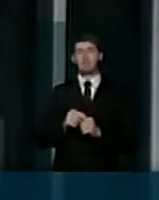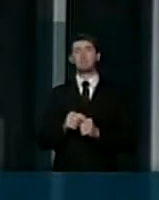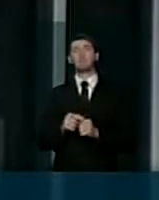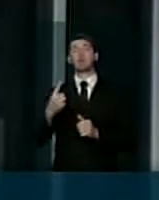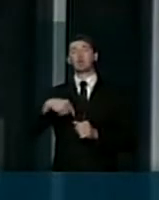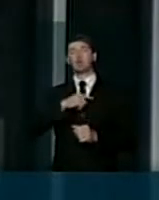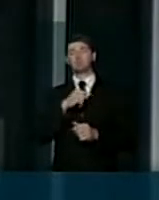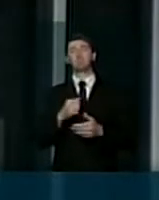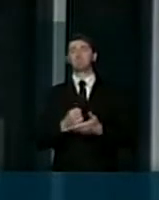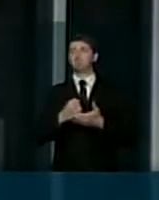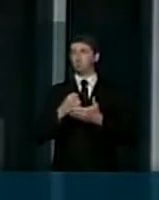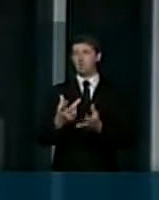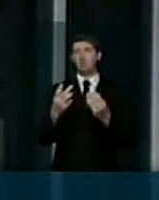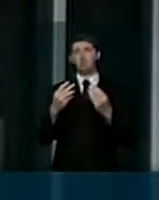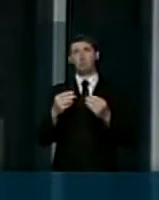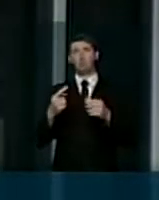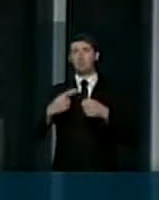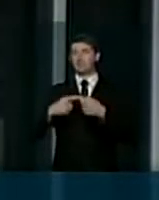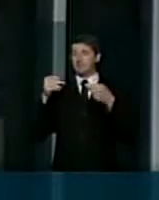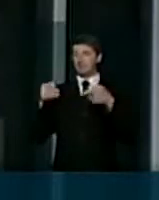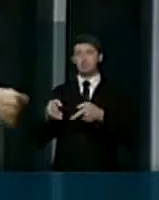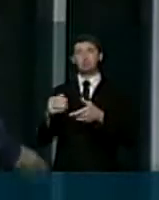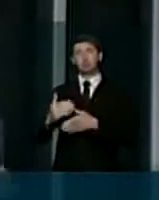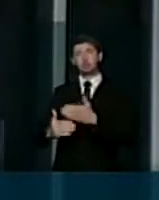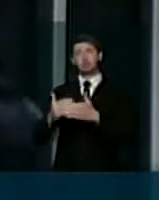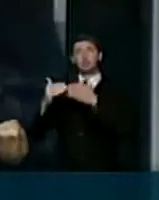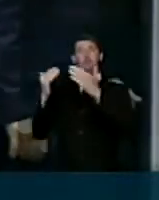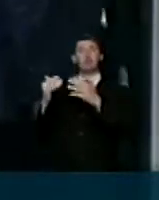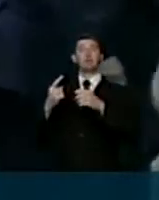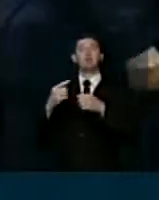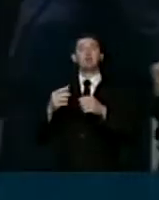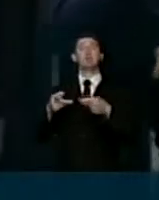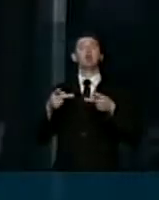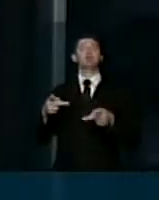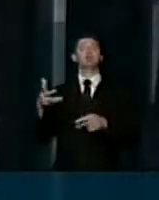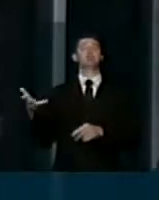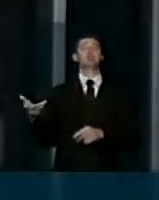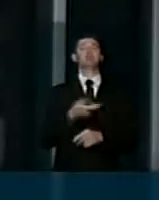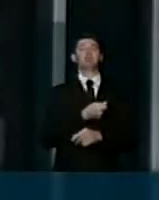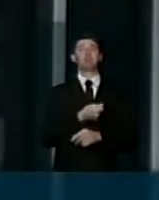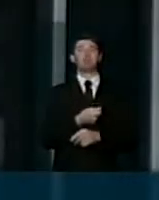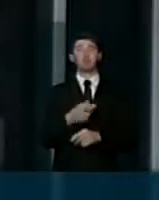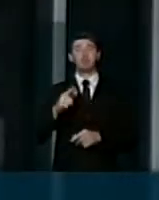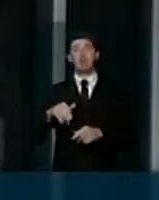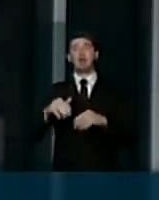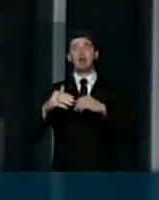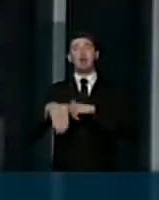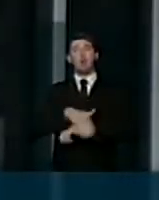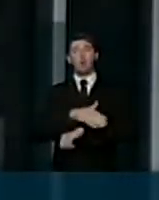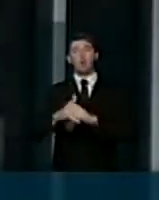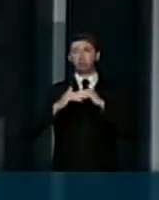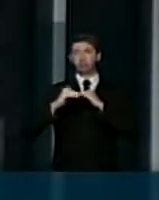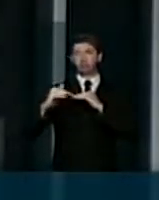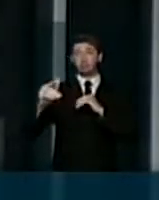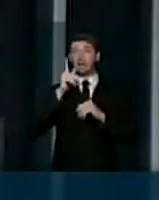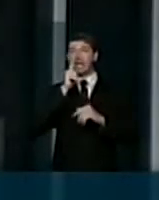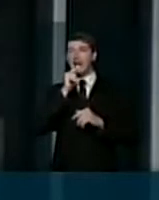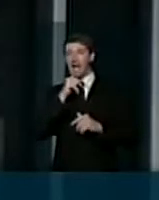dar a nossa contribuição àquele município, desenvolvendo projetos importantes na área de infraestrutura, pavimentação, de